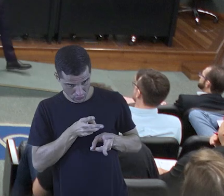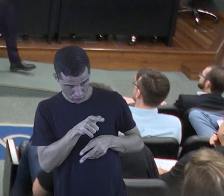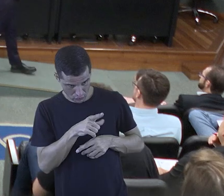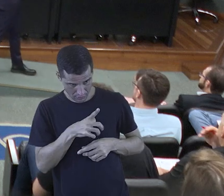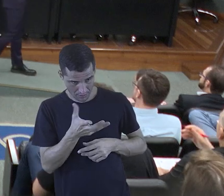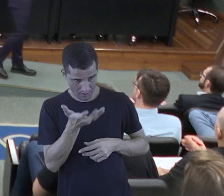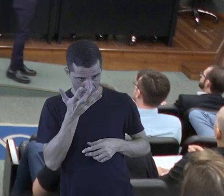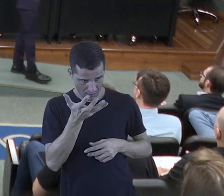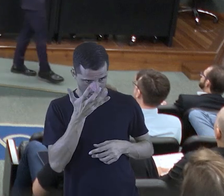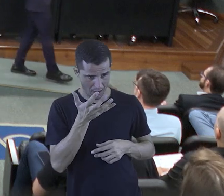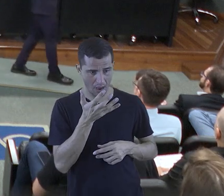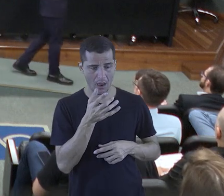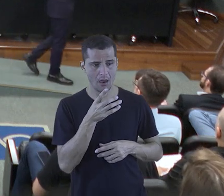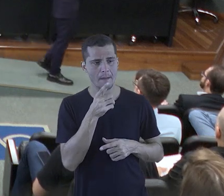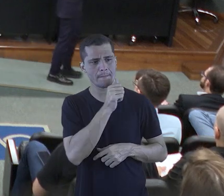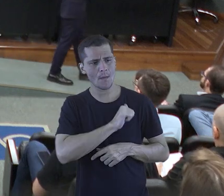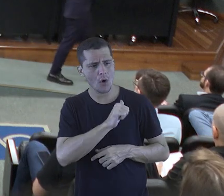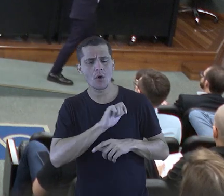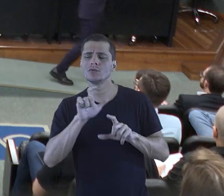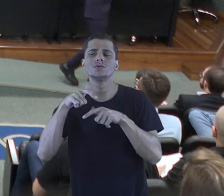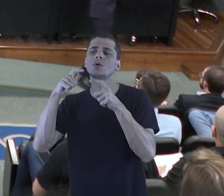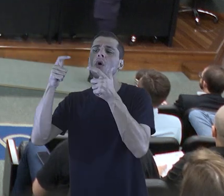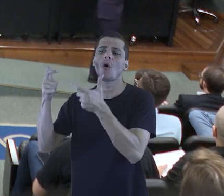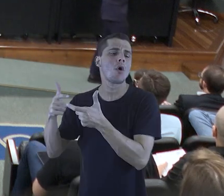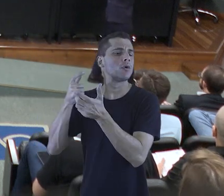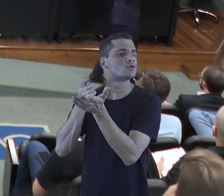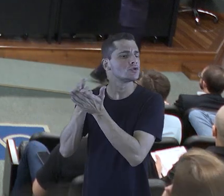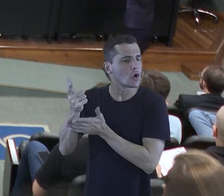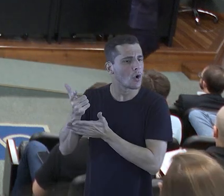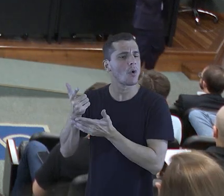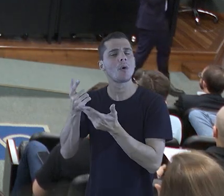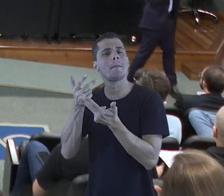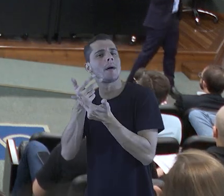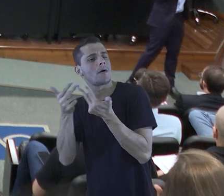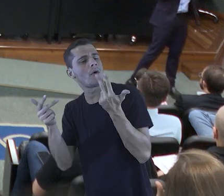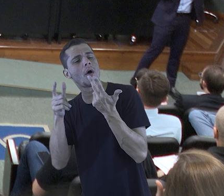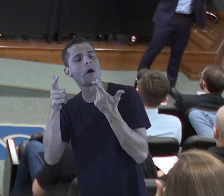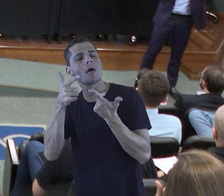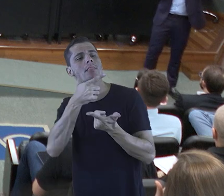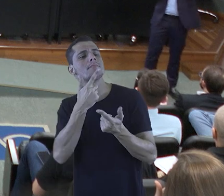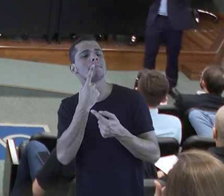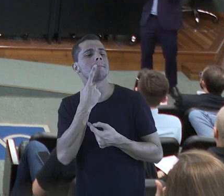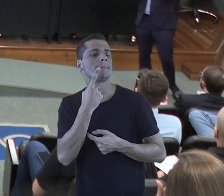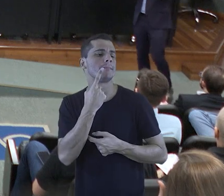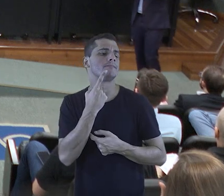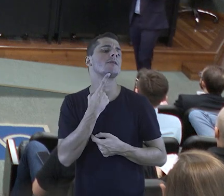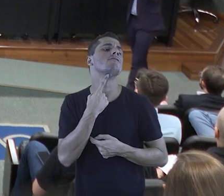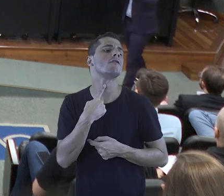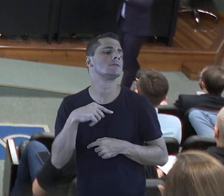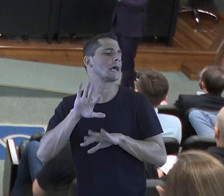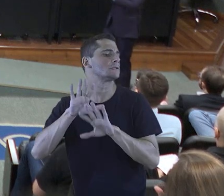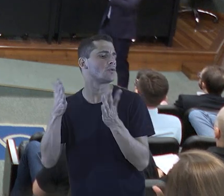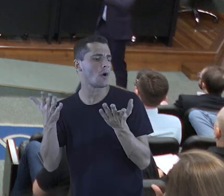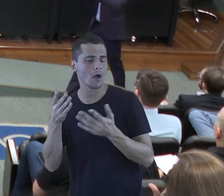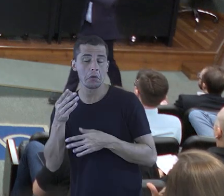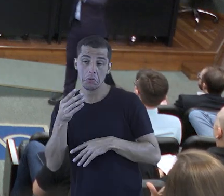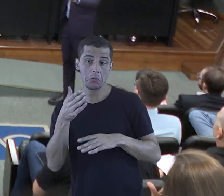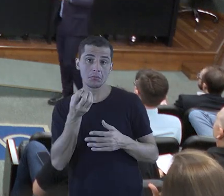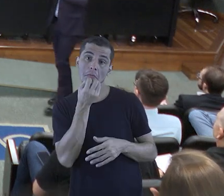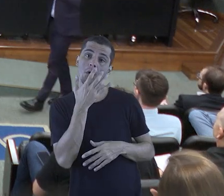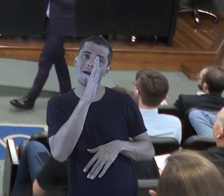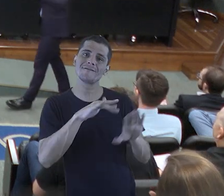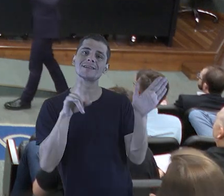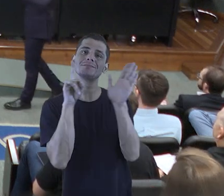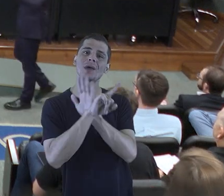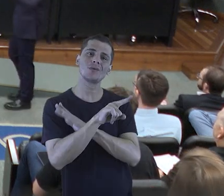tinha esquecido de dar. Daí ela não comprou. Daí aquele negócio. Eu falei, vou ver se ela ainda quer a bolsa. Ela eu queria uma bolsa. Eu falei, e que bolsa você quer? Onde é que eu